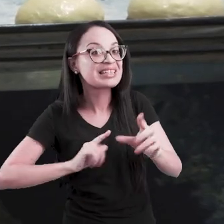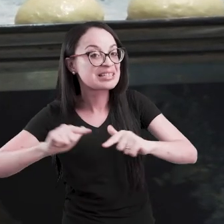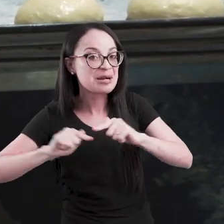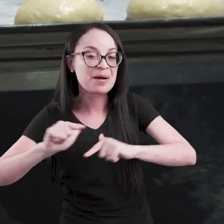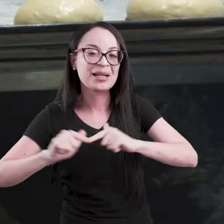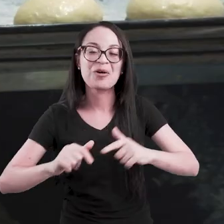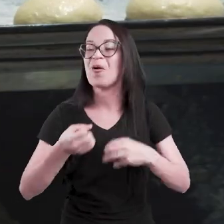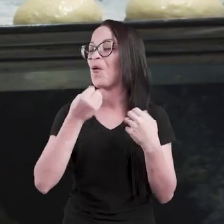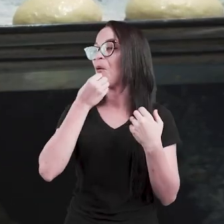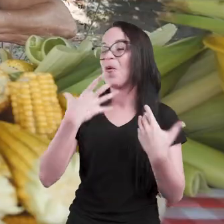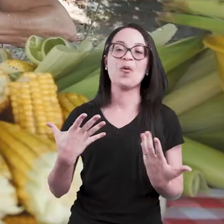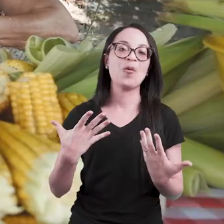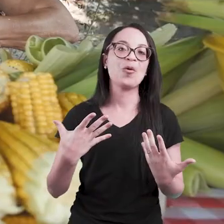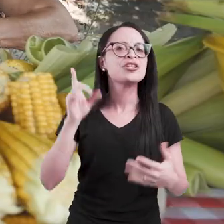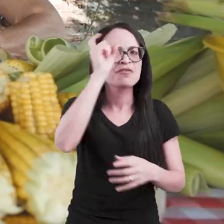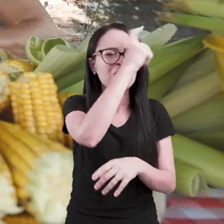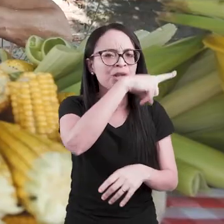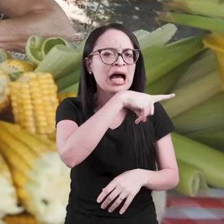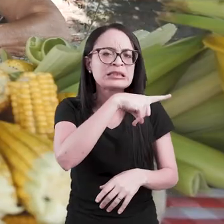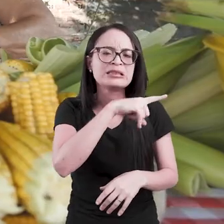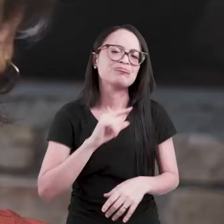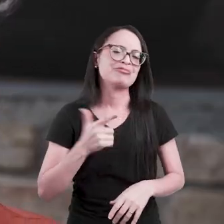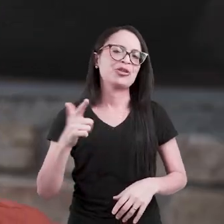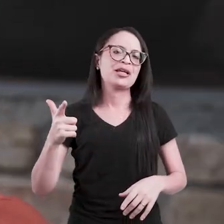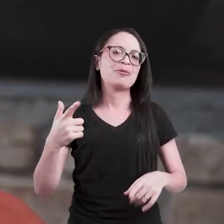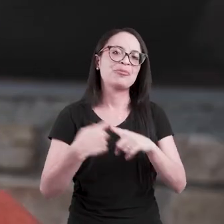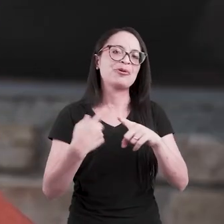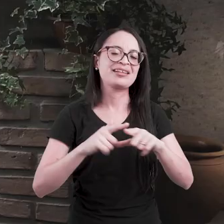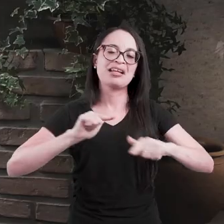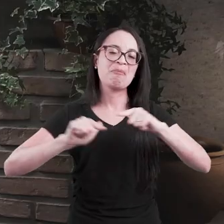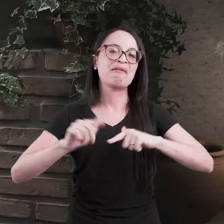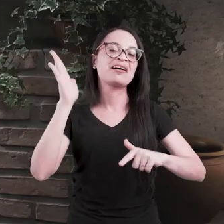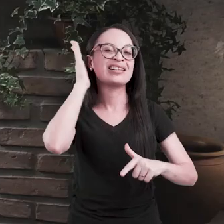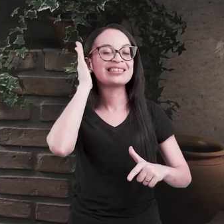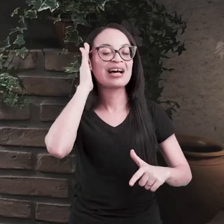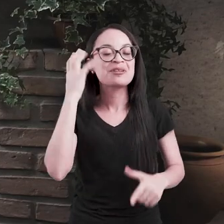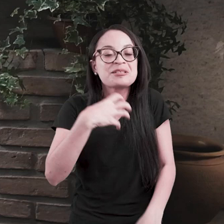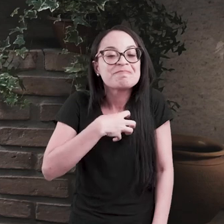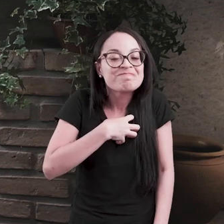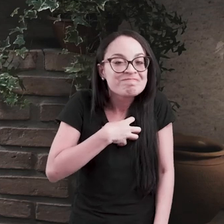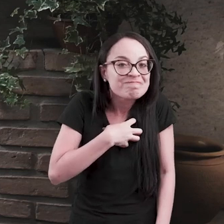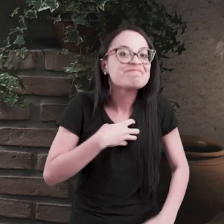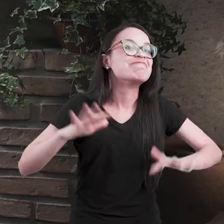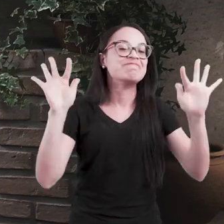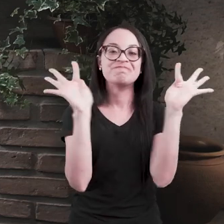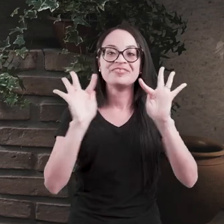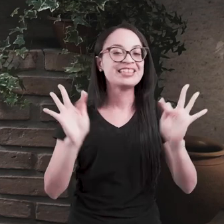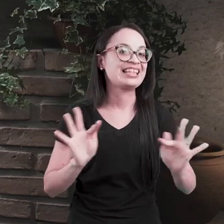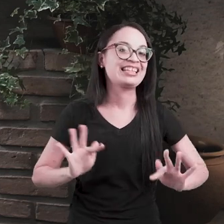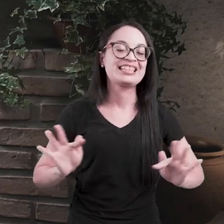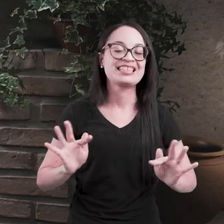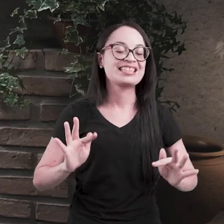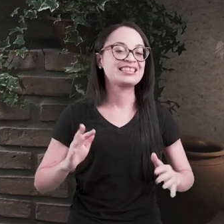elas podem passar dificuldade se quiserem, porque trabalhar sabe. Me sinto realizada demais, tenho o